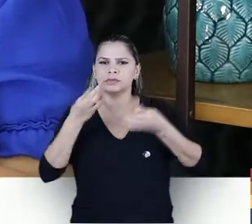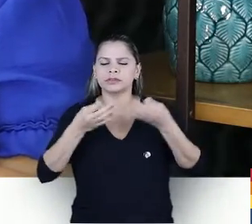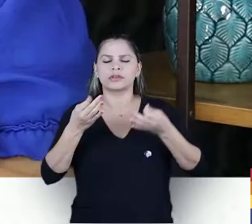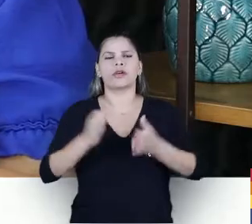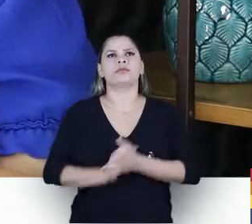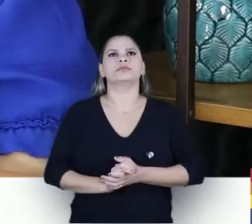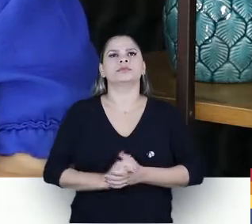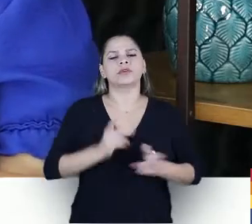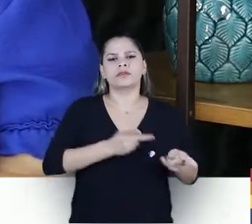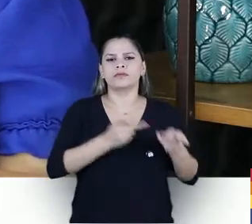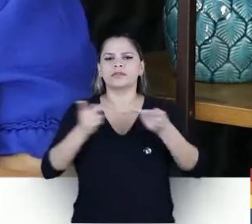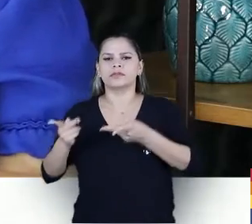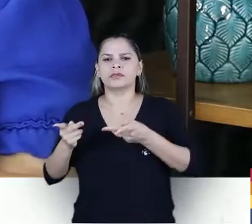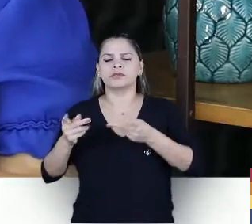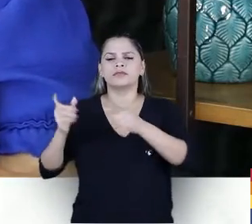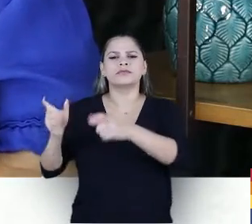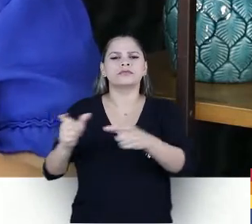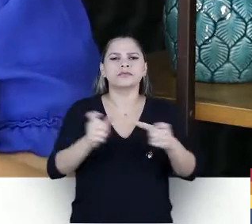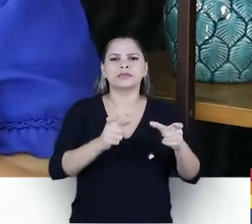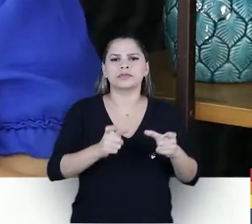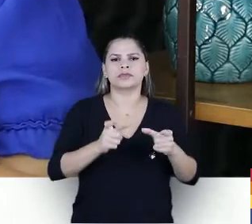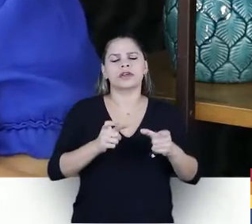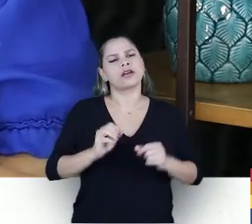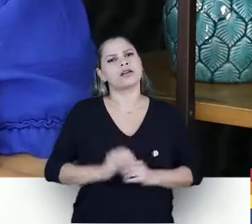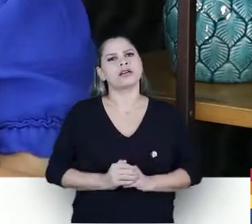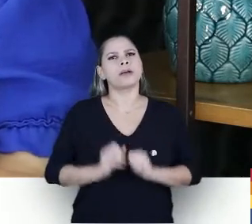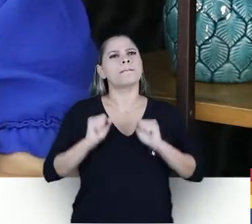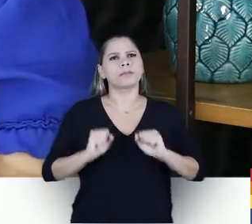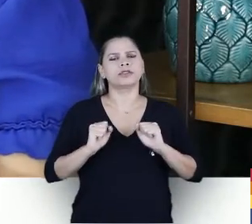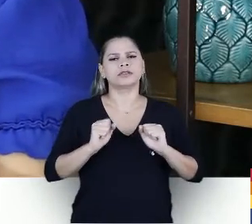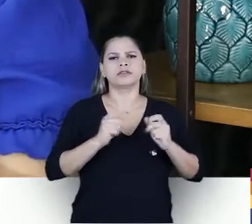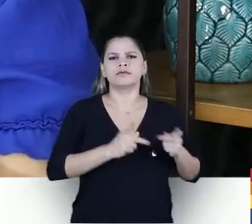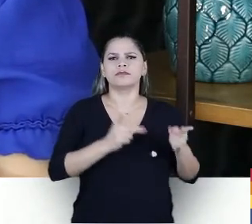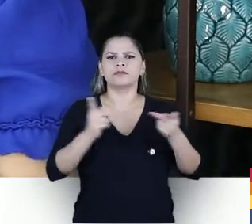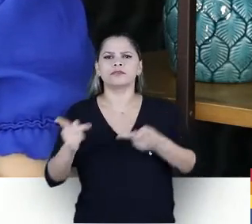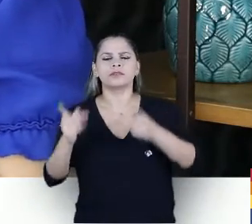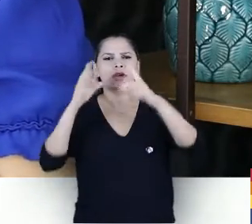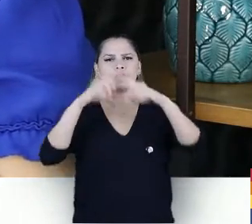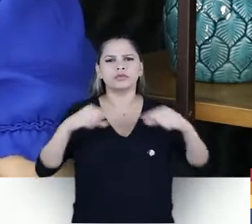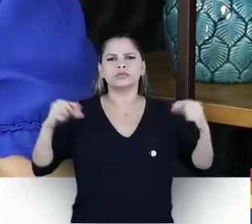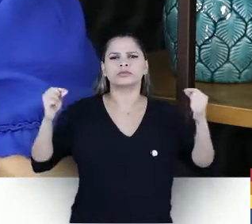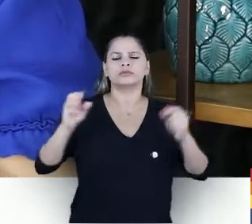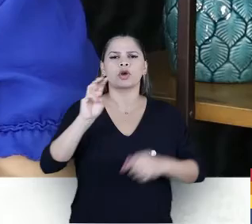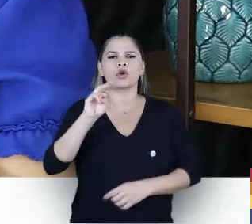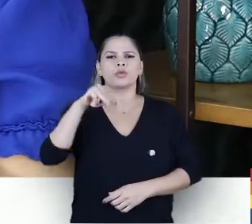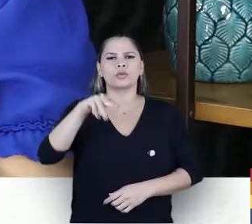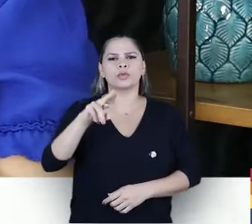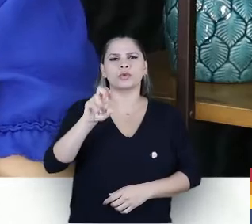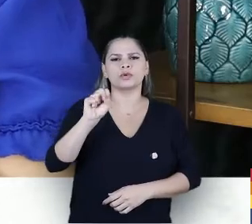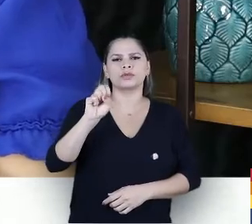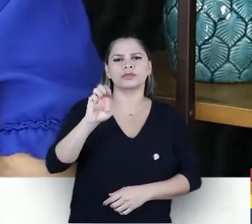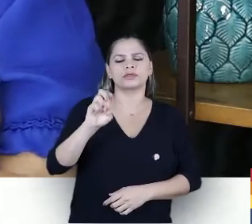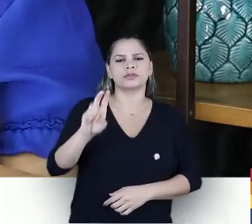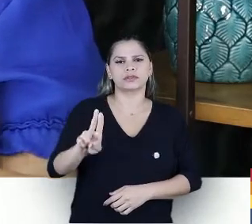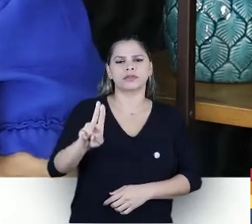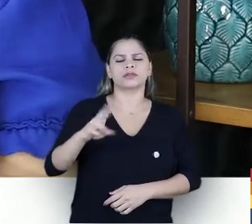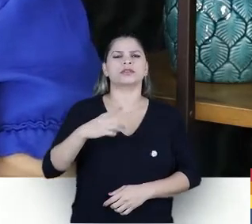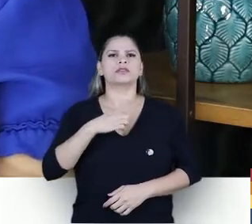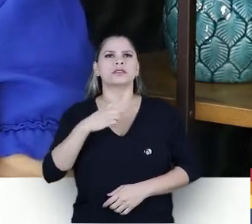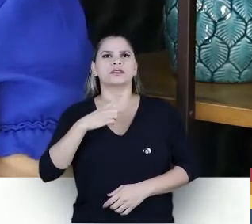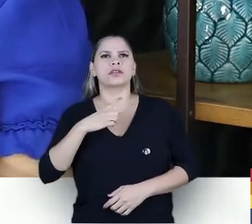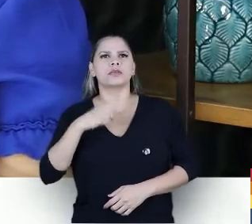do Reggae, que aí poderia contemplar uma visita. Mas eu poderia fazer uma visita em um